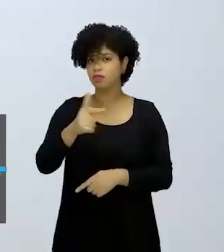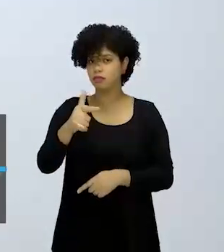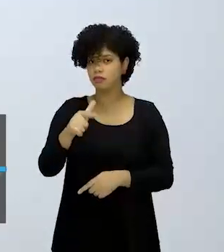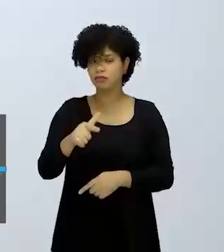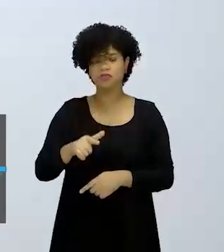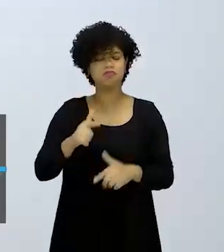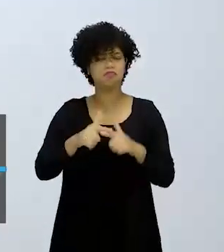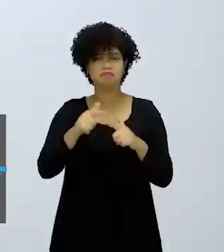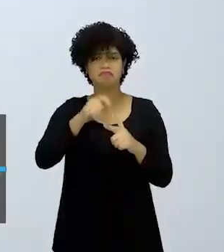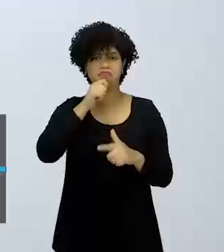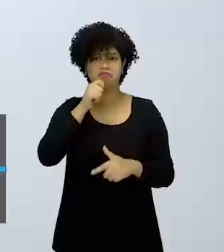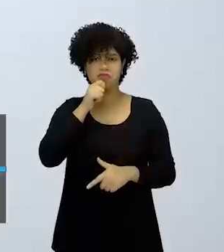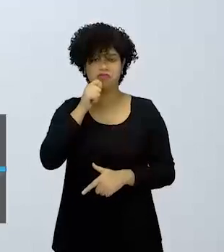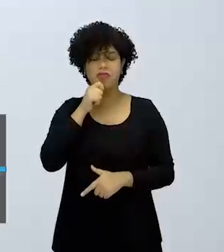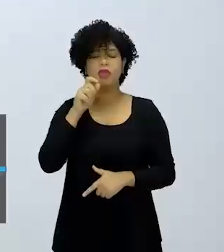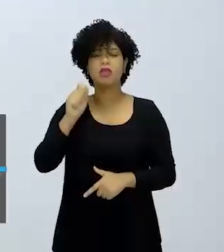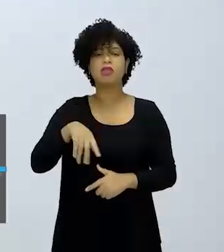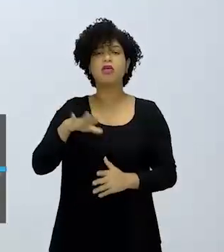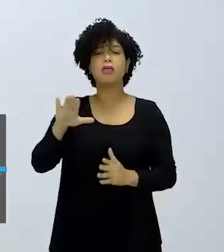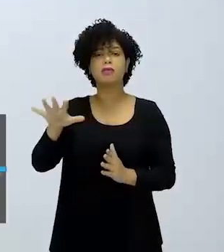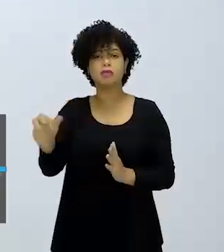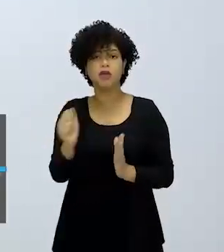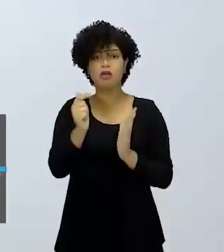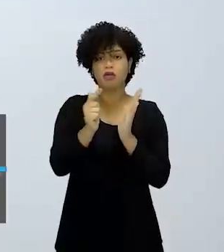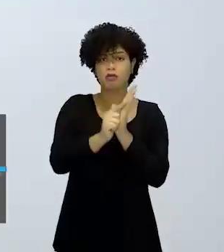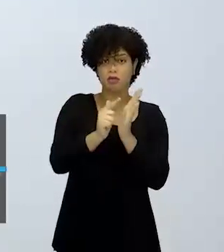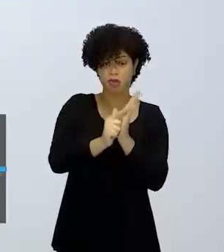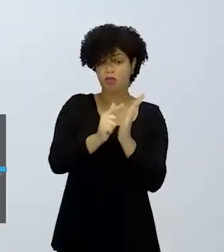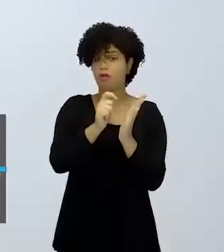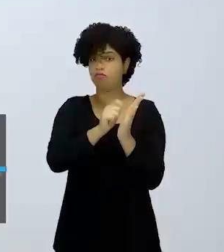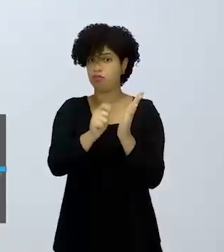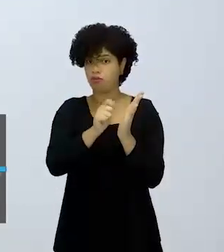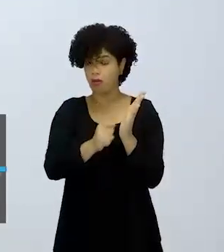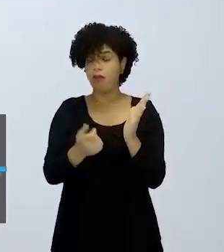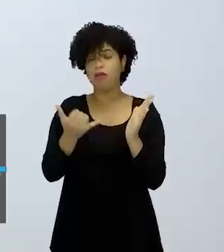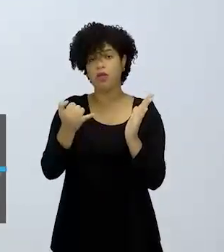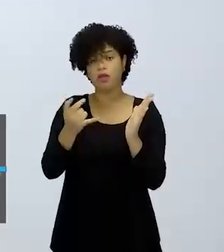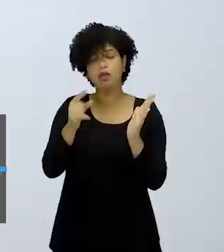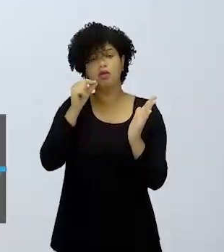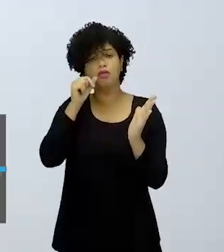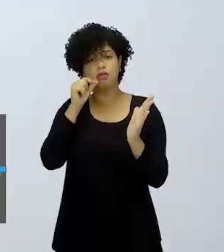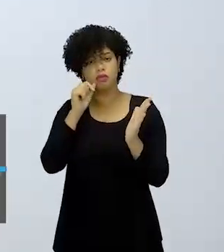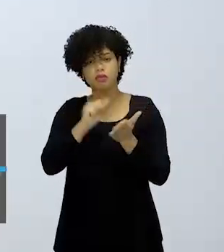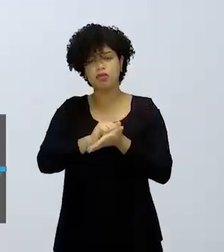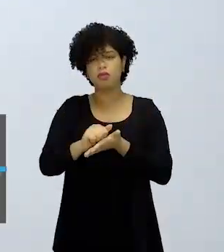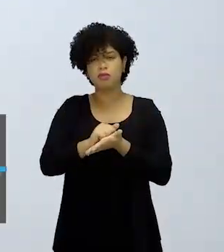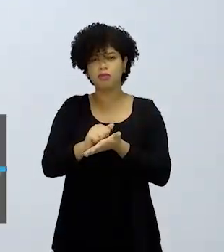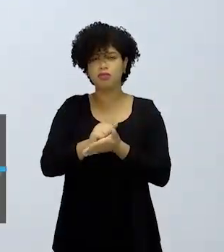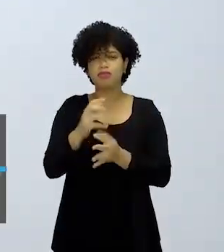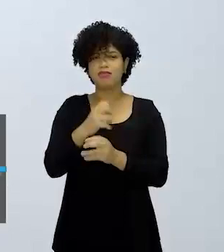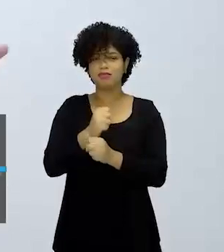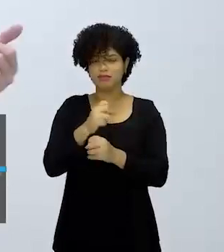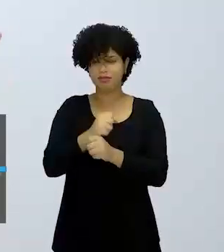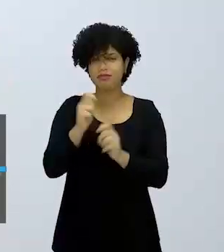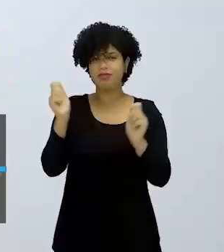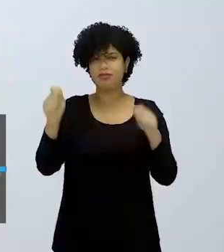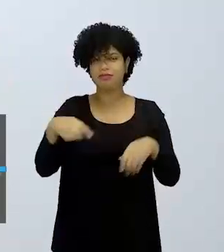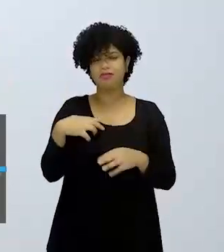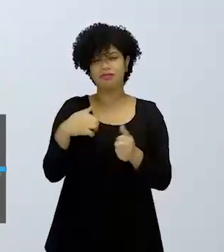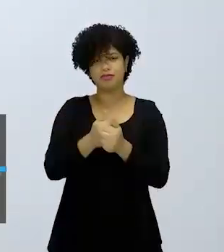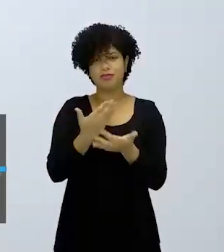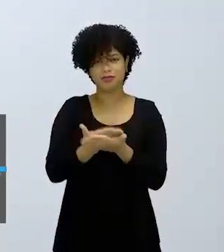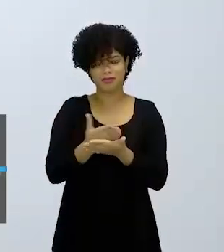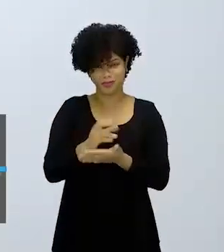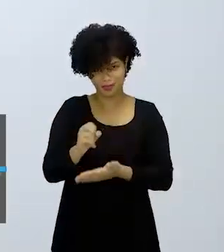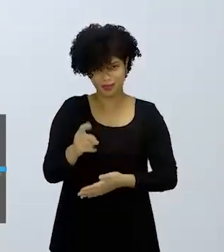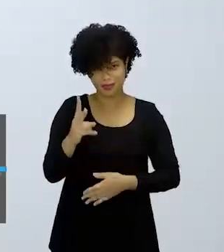não tem problema. Separe, além disso, folhas para anotação, lápis, borracha e caneta, para poder fazer todos os cálculos necessários para acompanhar bem a aula, tá